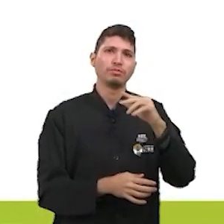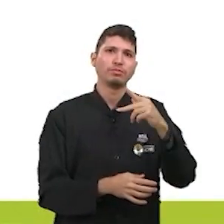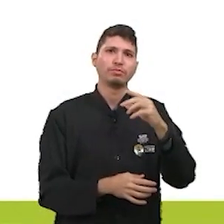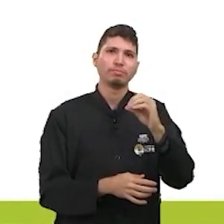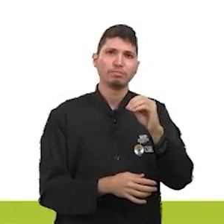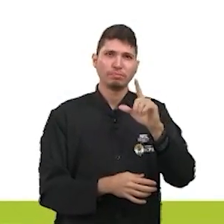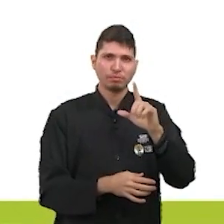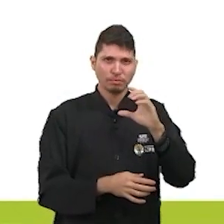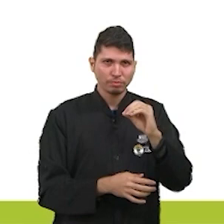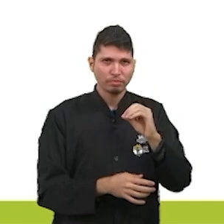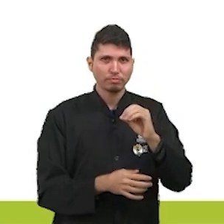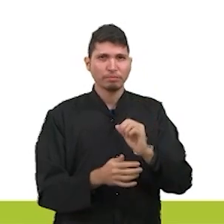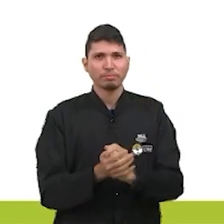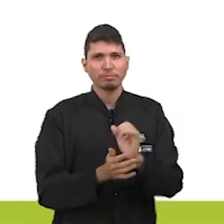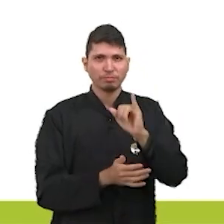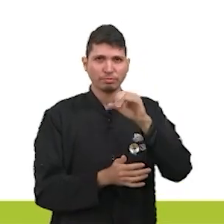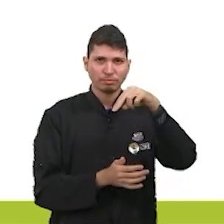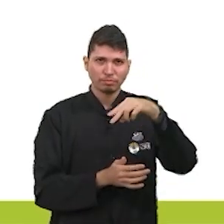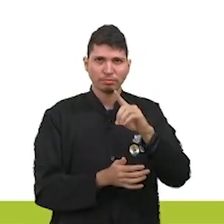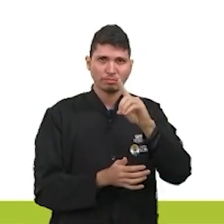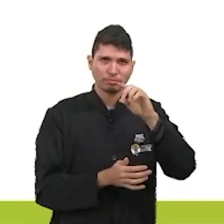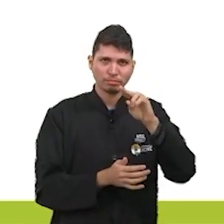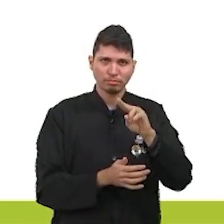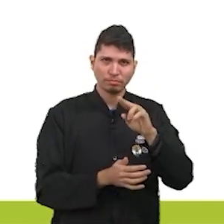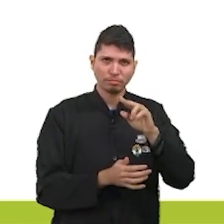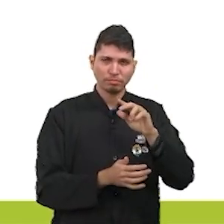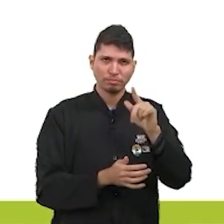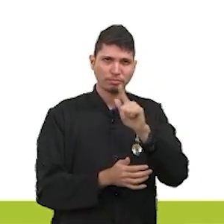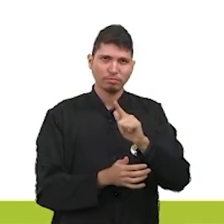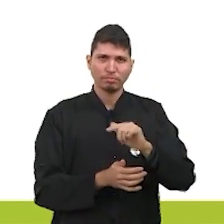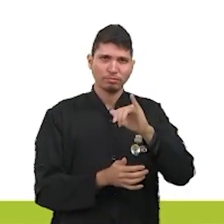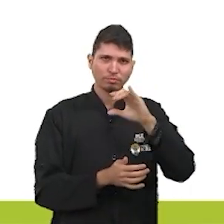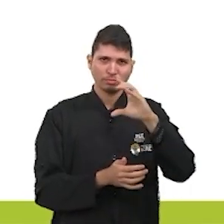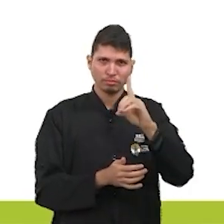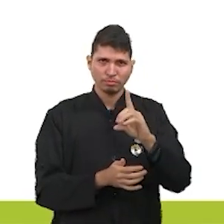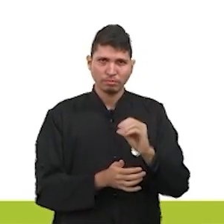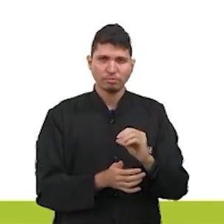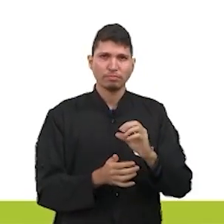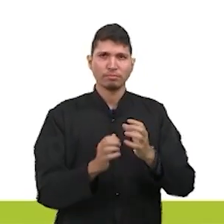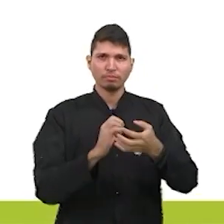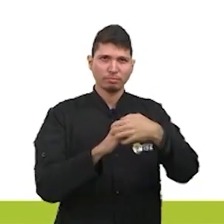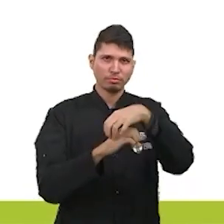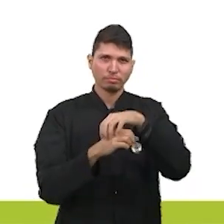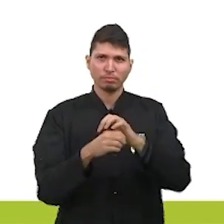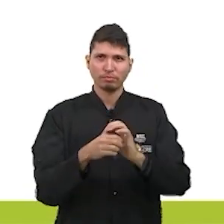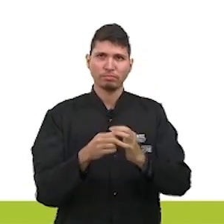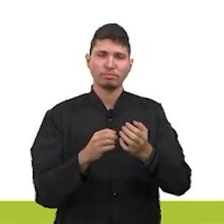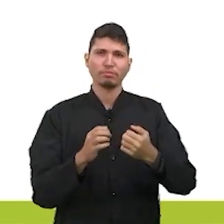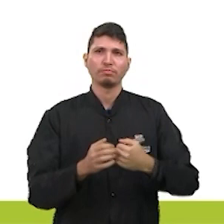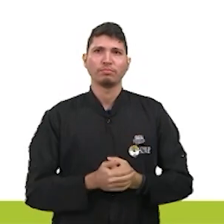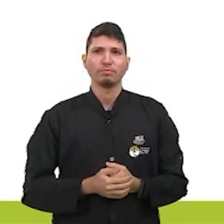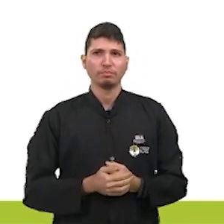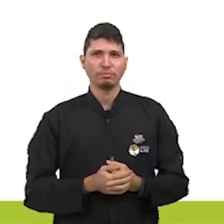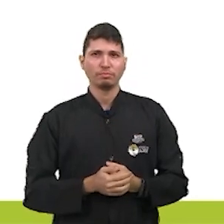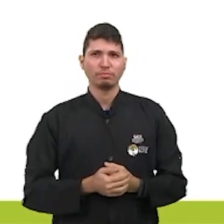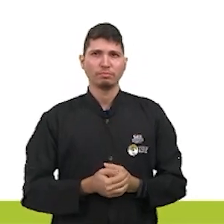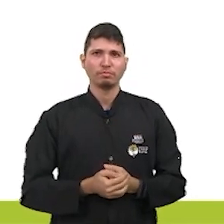induzido, que vão acontecer, né, nas moléculas apolares, são dipolos instantâneos.